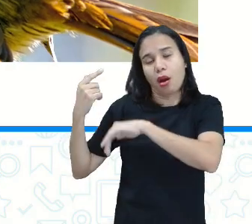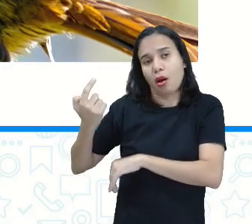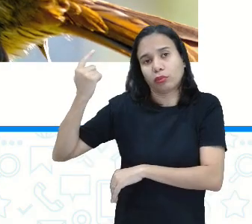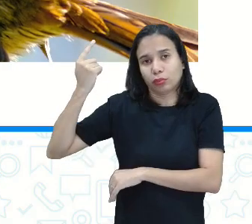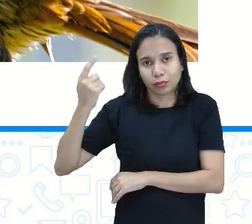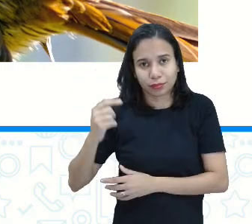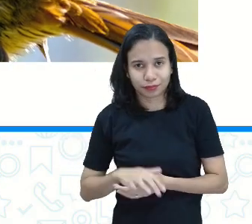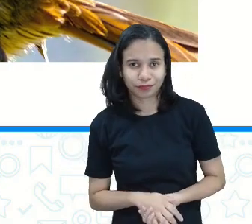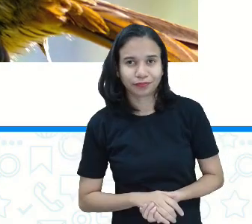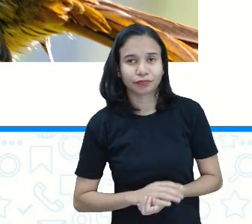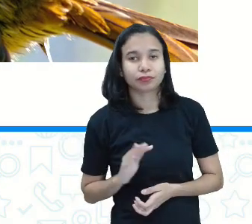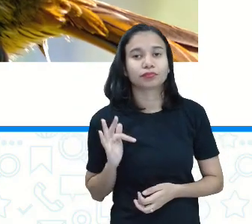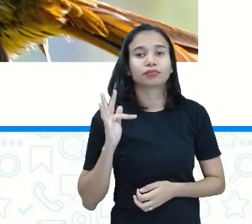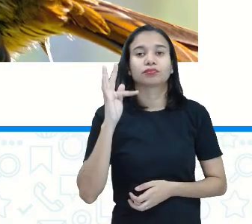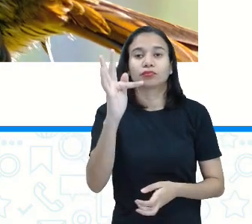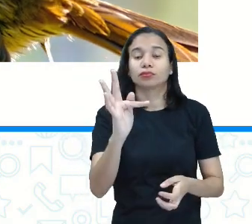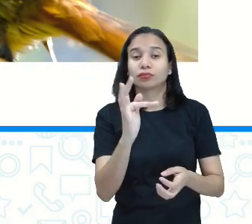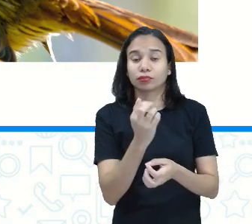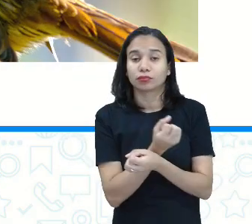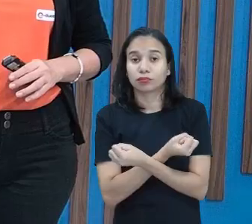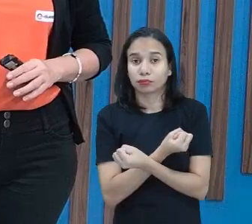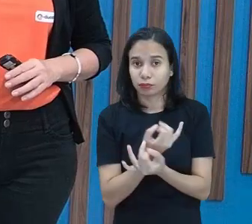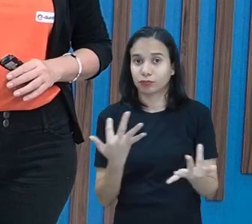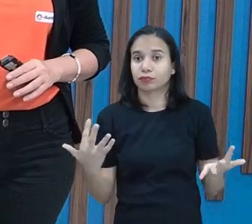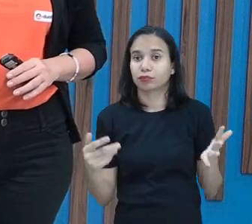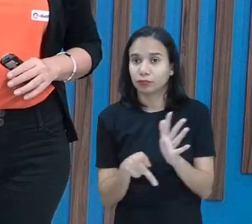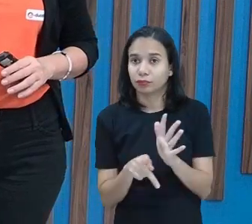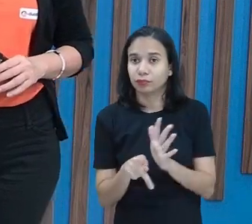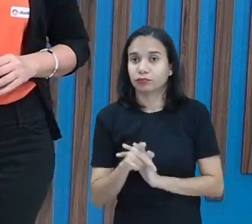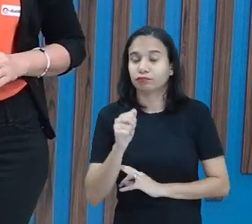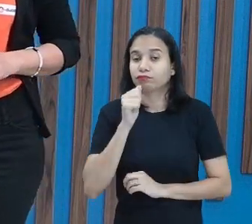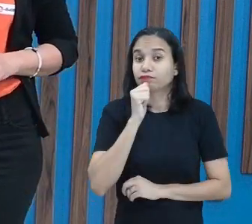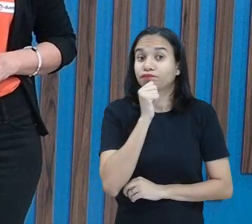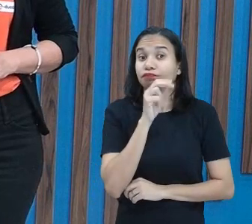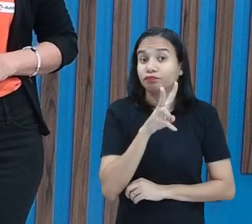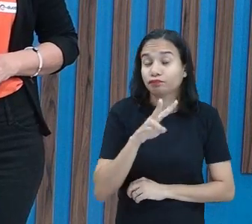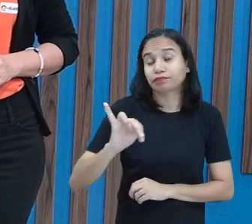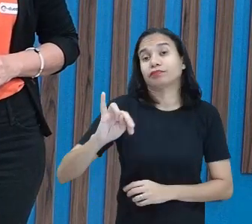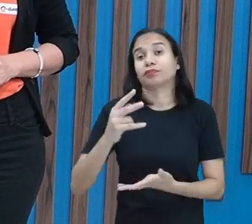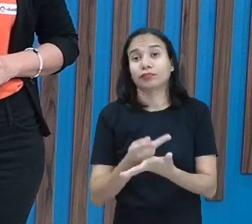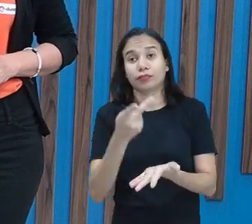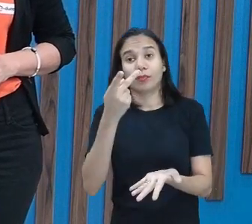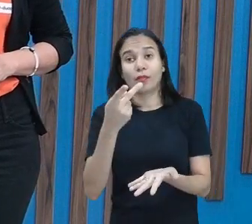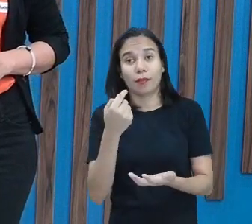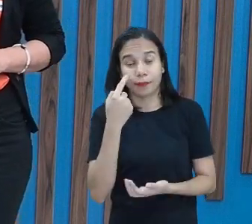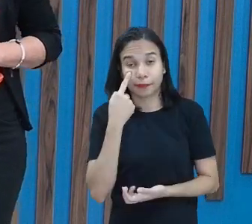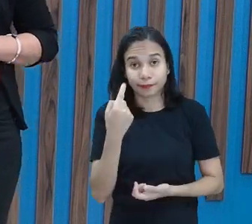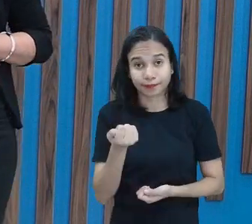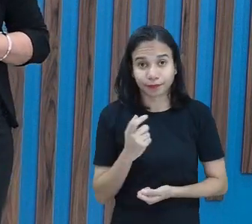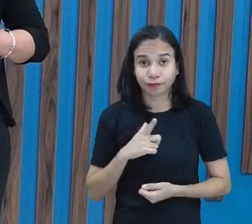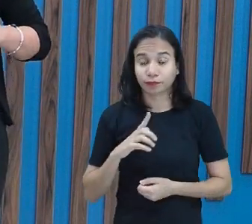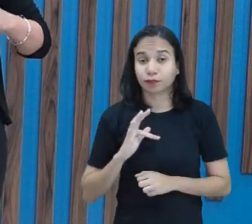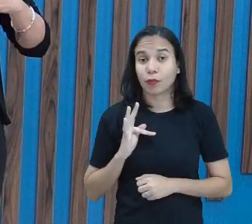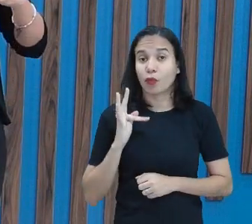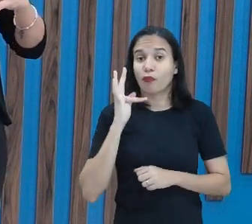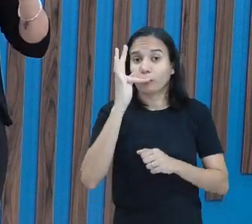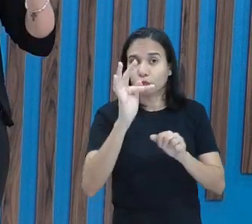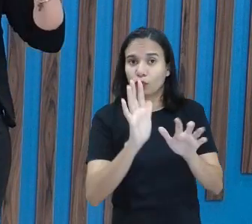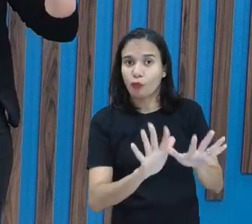ontem. E no futuro, alguma coisa que ainda vai acontecer. Como é que eu digo? Os